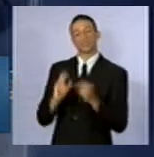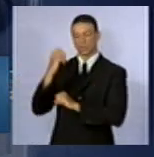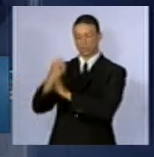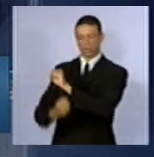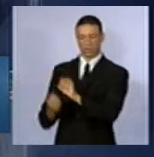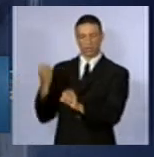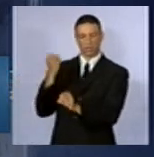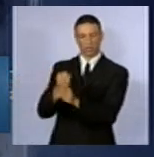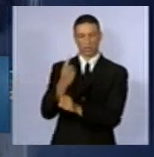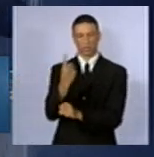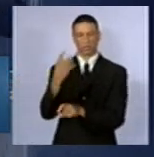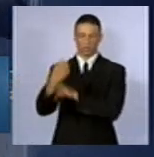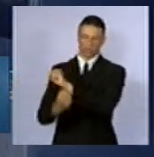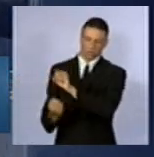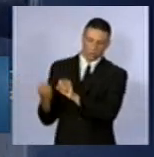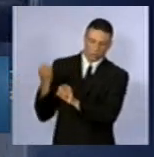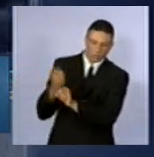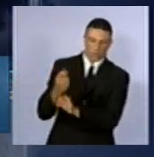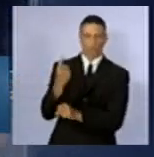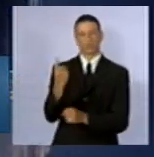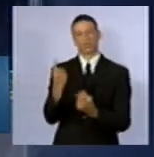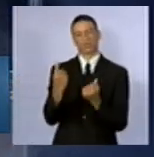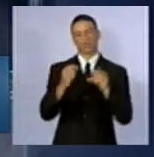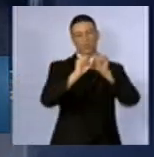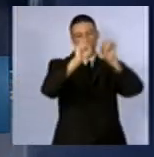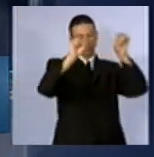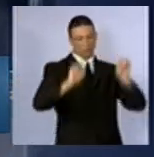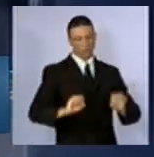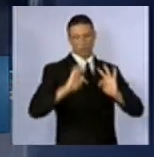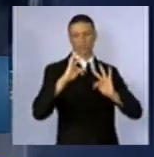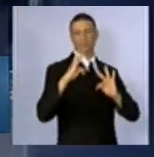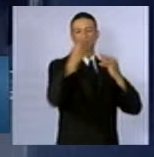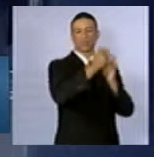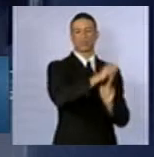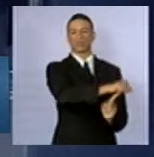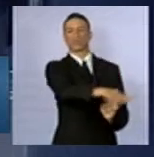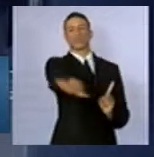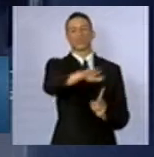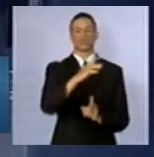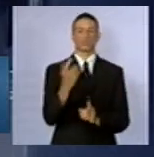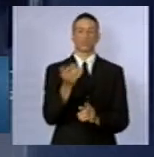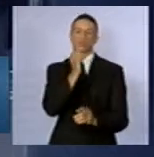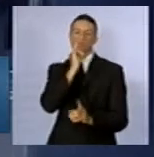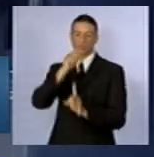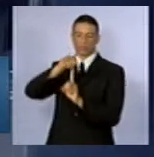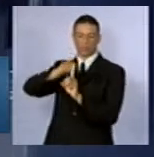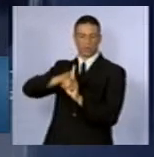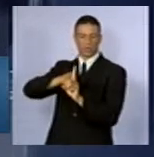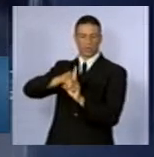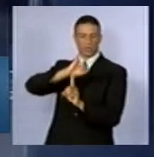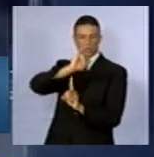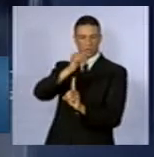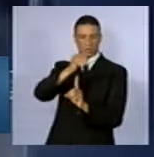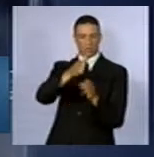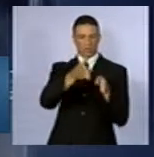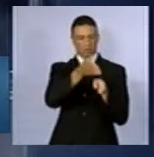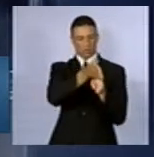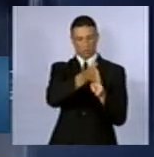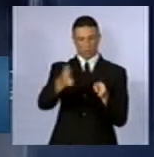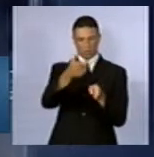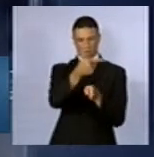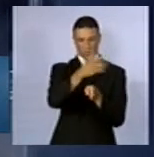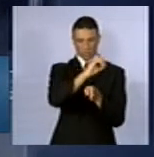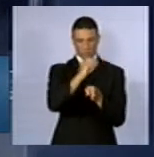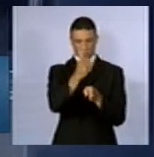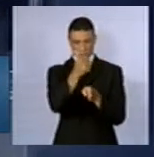todas eh que cobre todo o sistema de transmissão inclusive de Janeiro de 2013